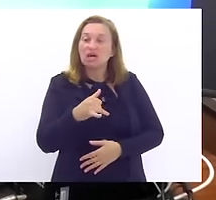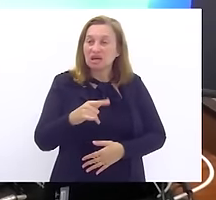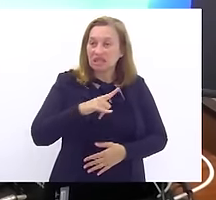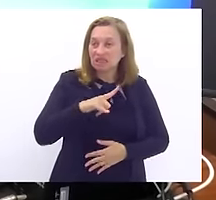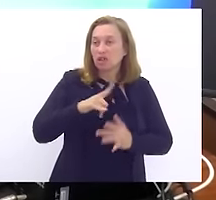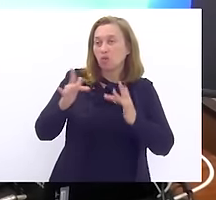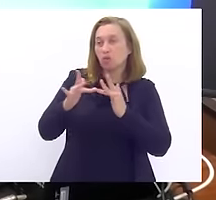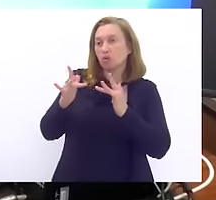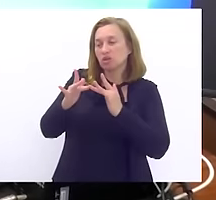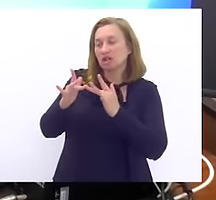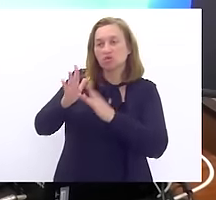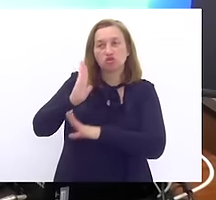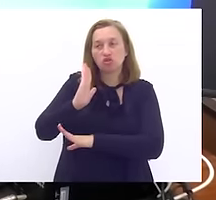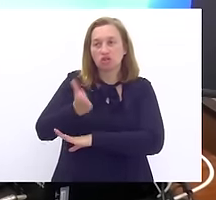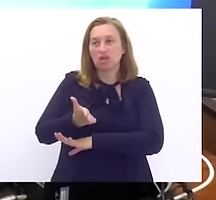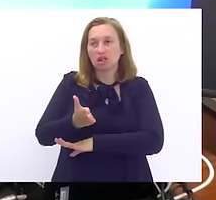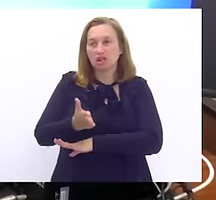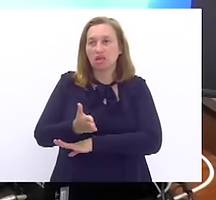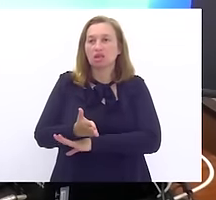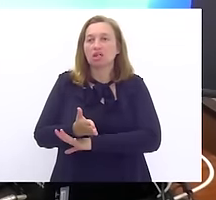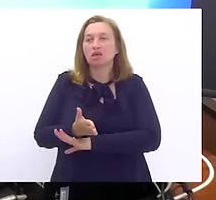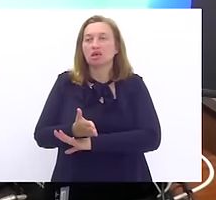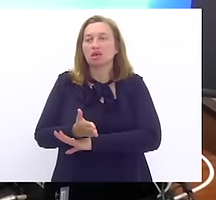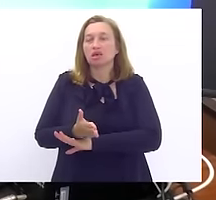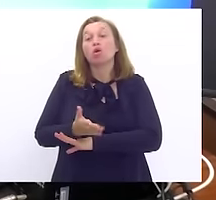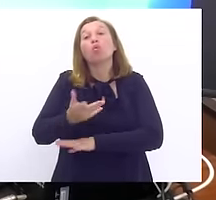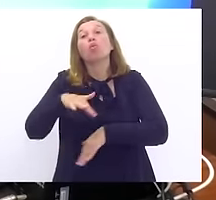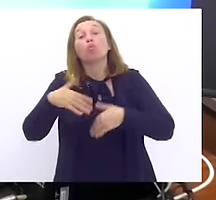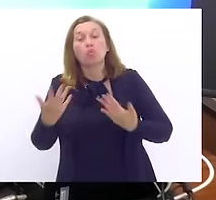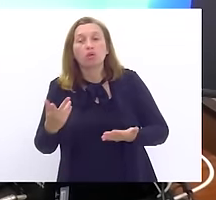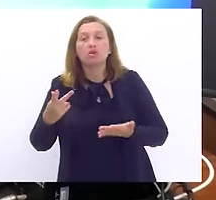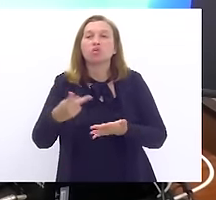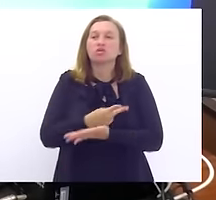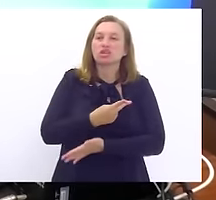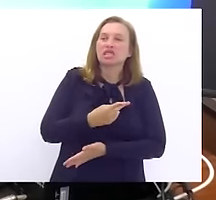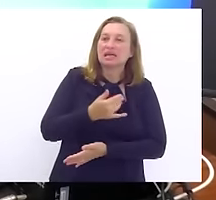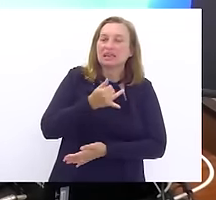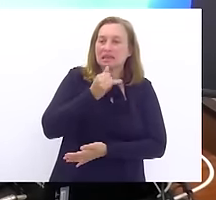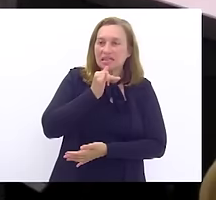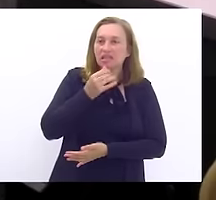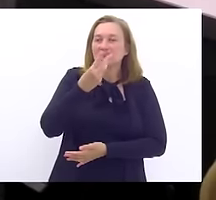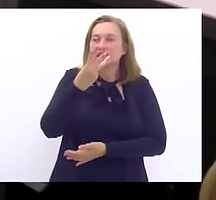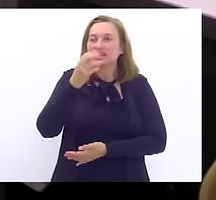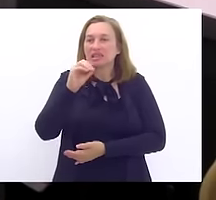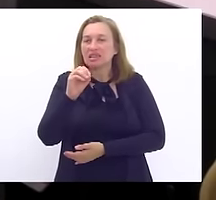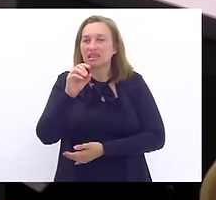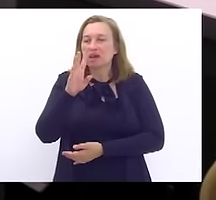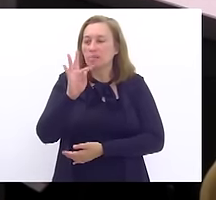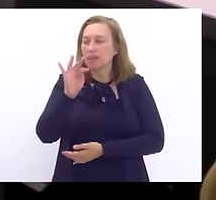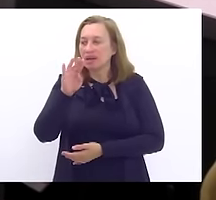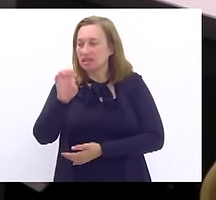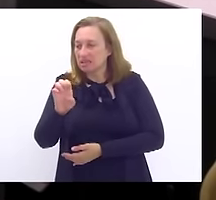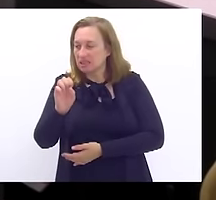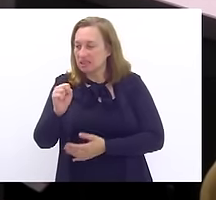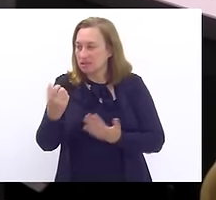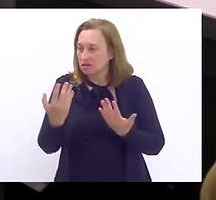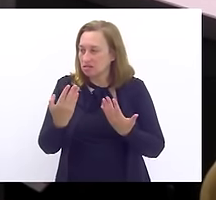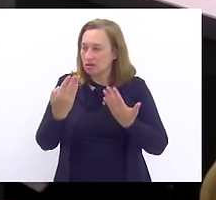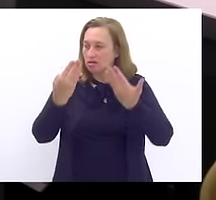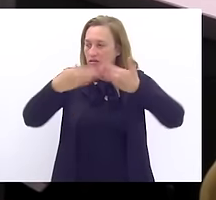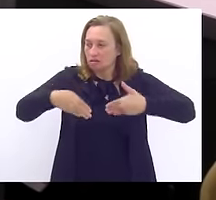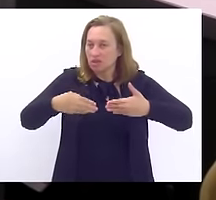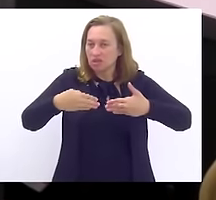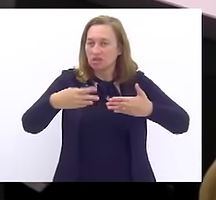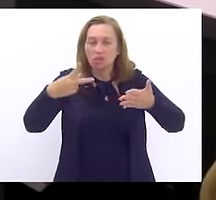direto com a delegacia da área dinamismo isso quando acontece Digamos que em 30 blitz não aconteça nada mas quando acontece um problema